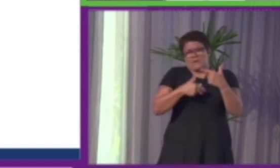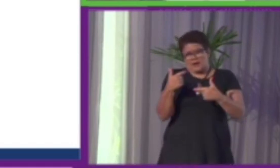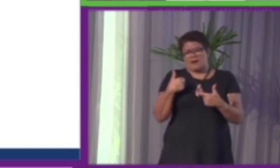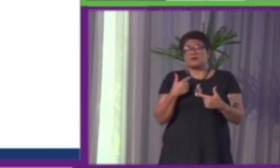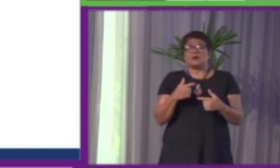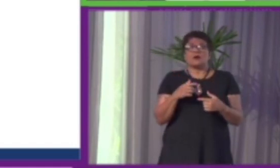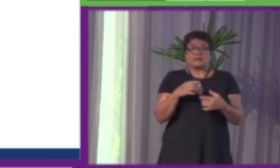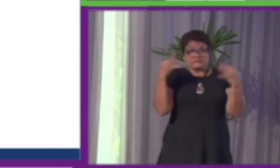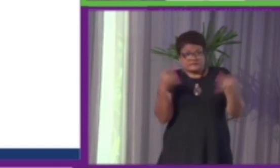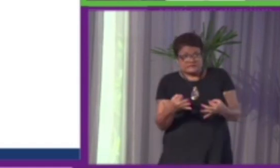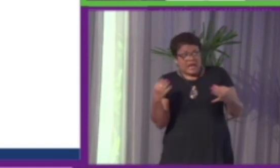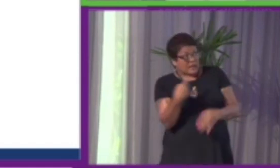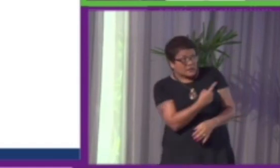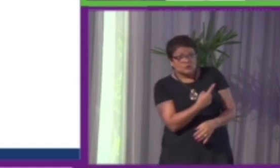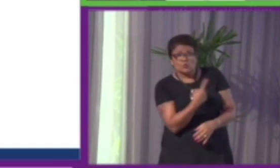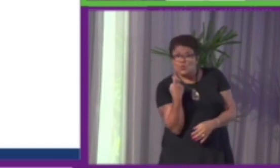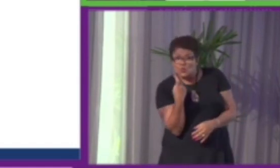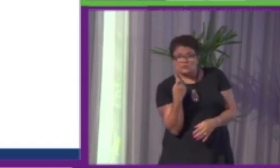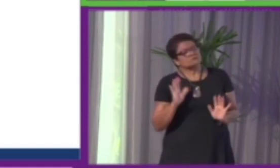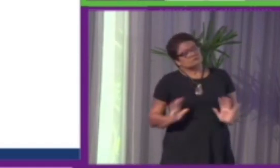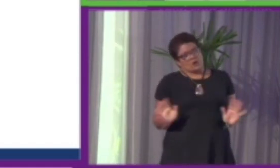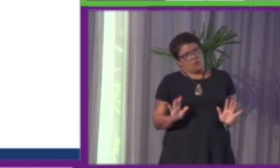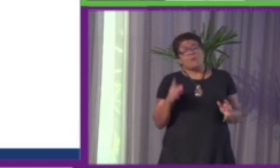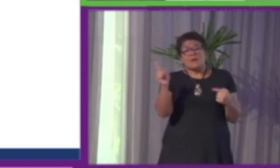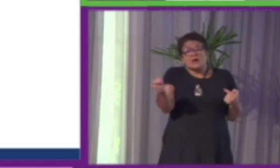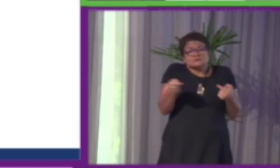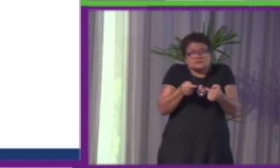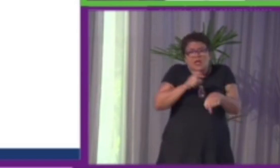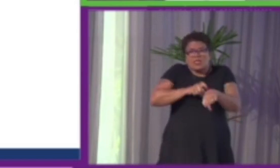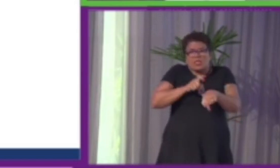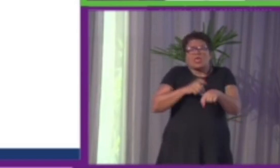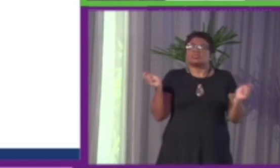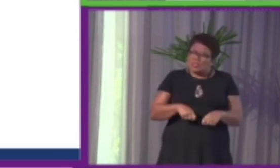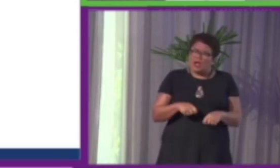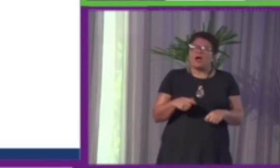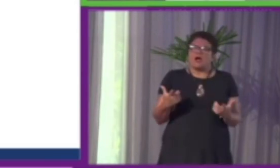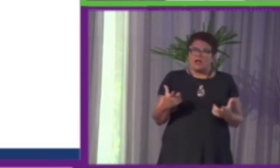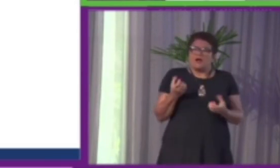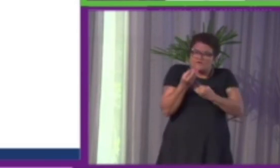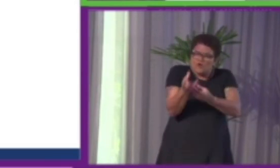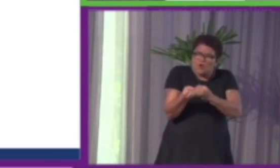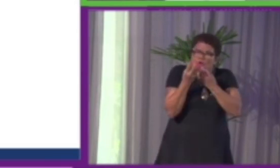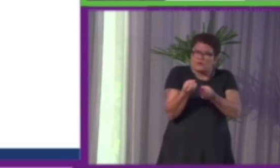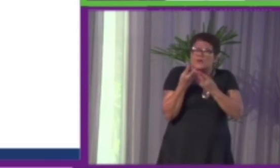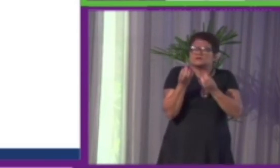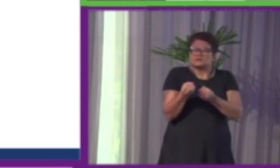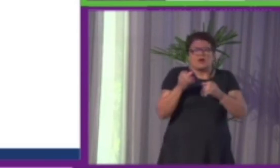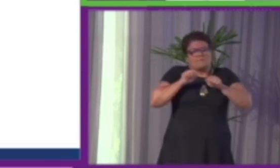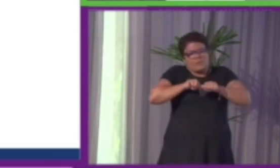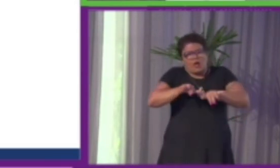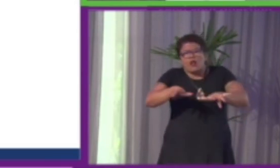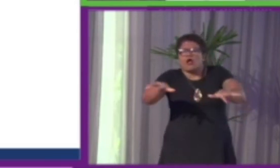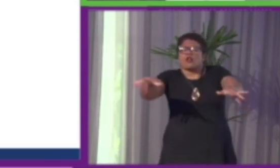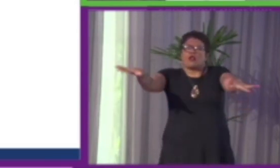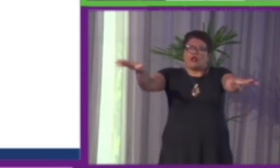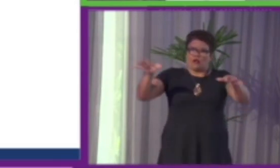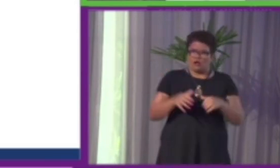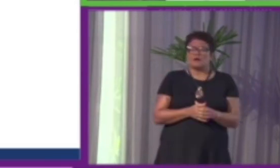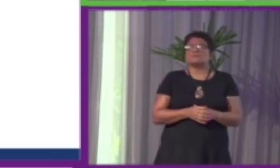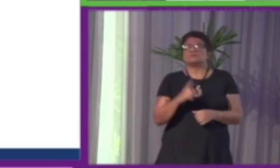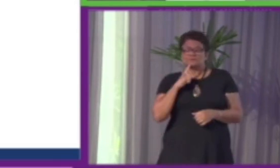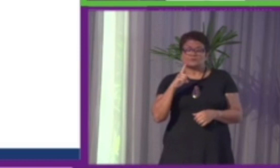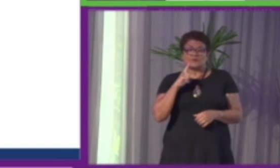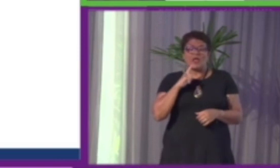jeito que a gente conseguiu, em pouco tempo, tentar gerar o máximo de informação possível para poder embasar a